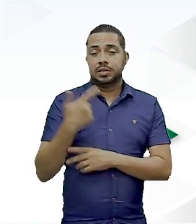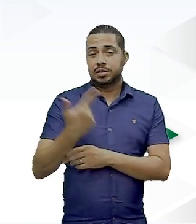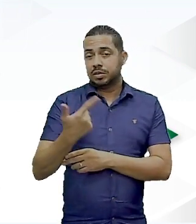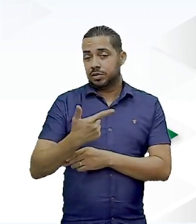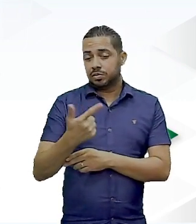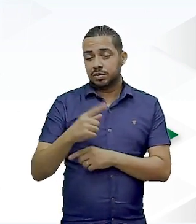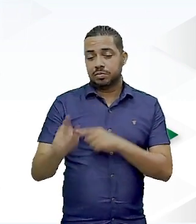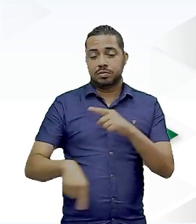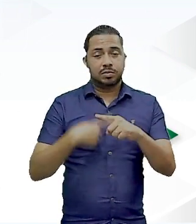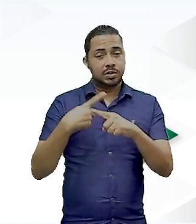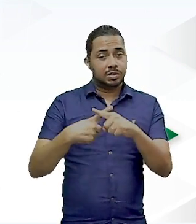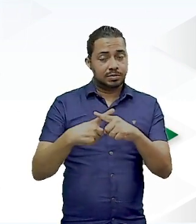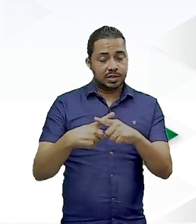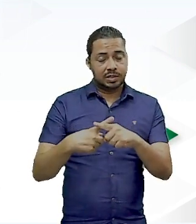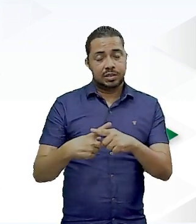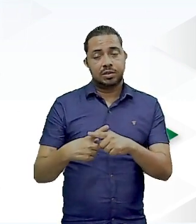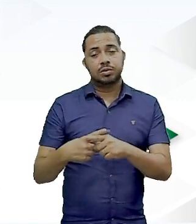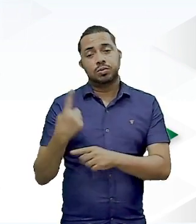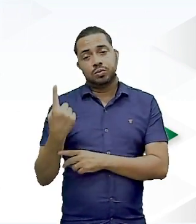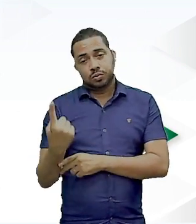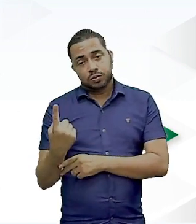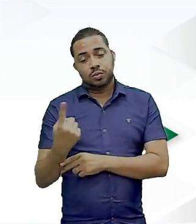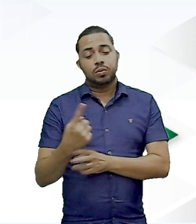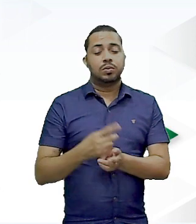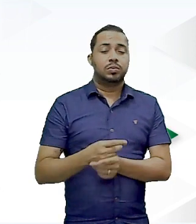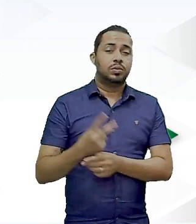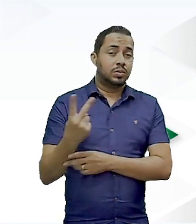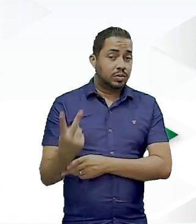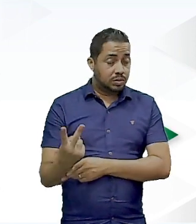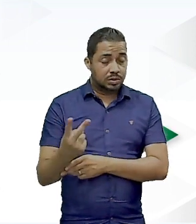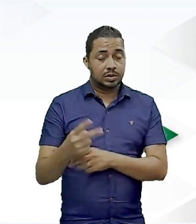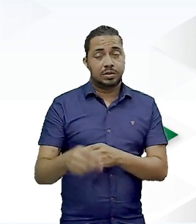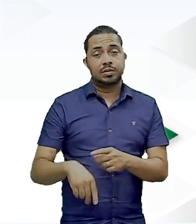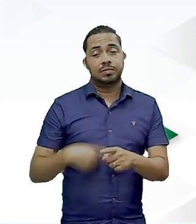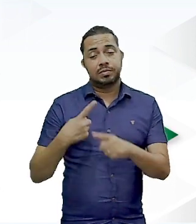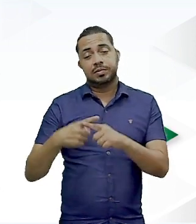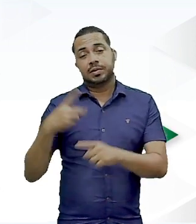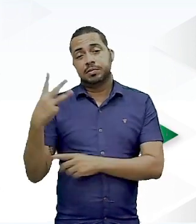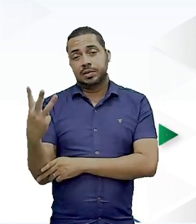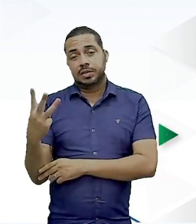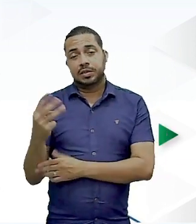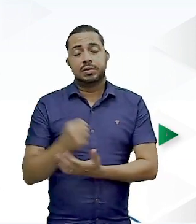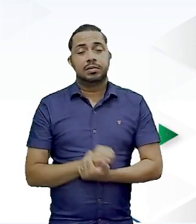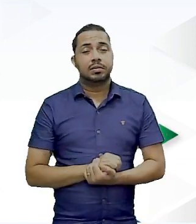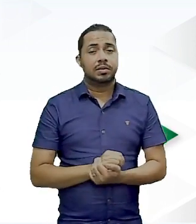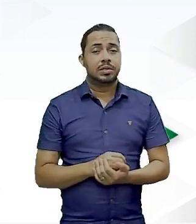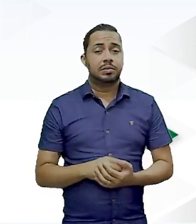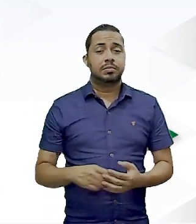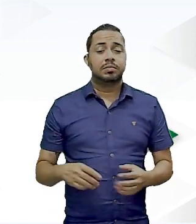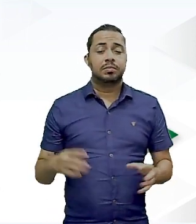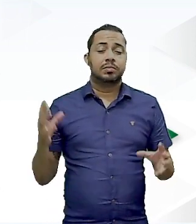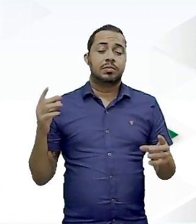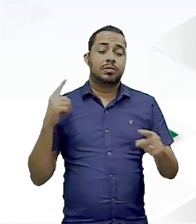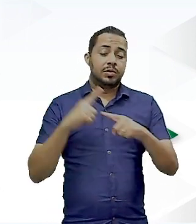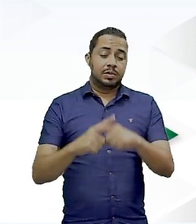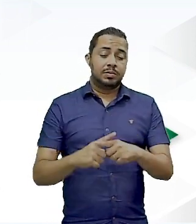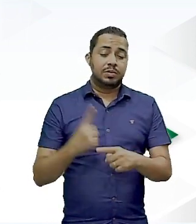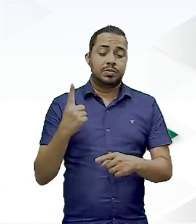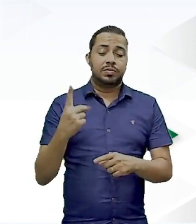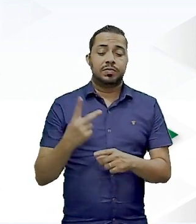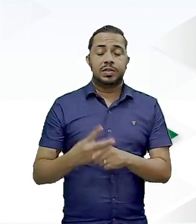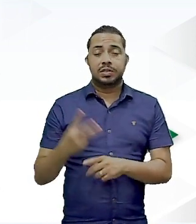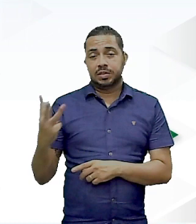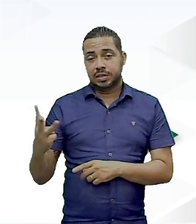e multiplicar tanto o 1 quanto o 2 por 3, tá? Multiplicando 1 vezes 3 dá